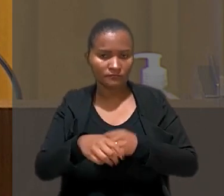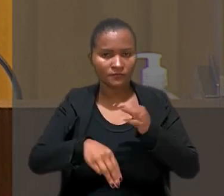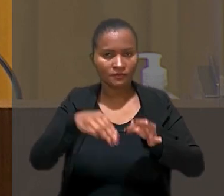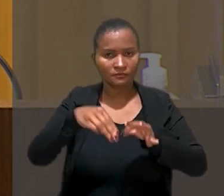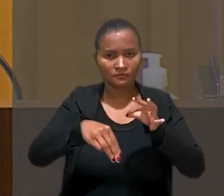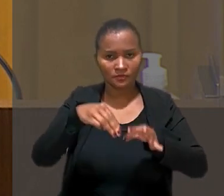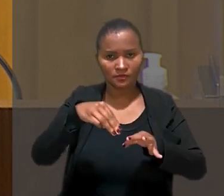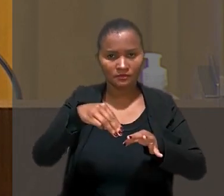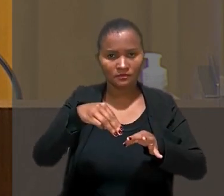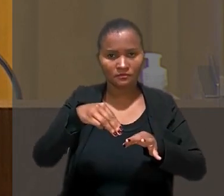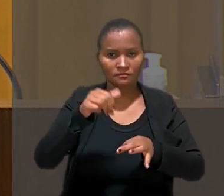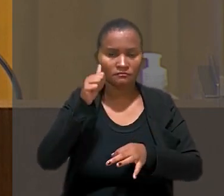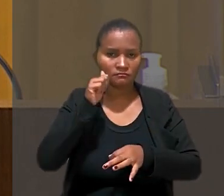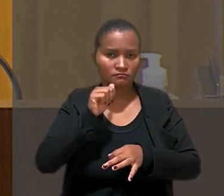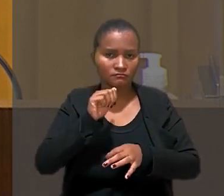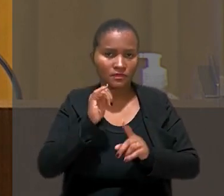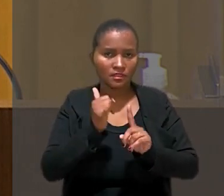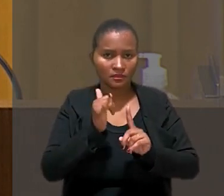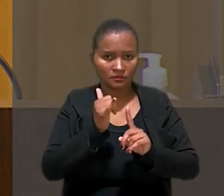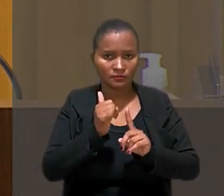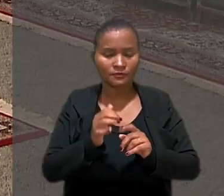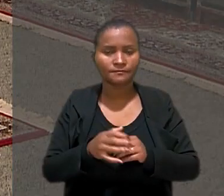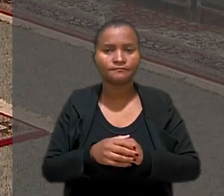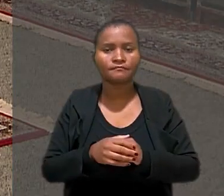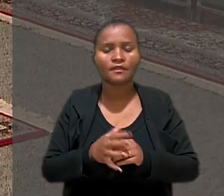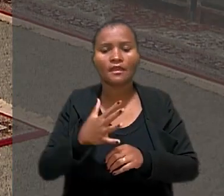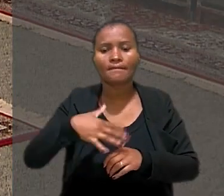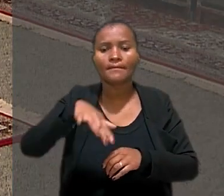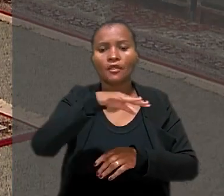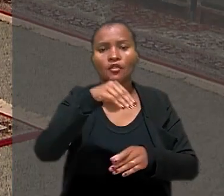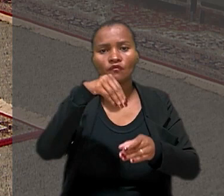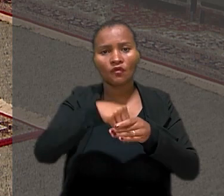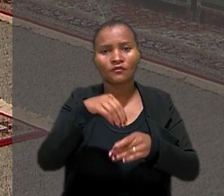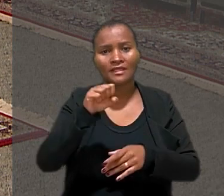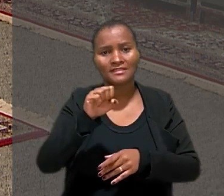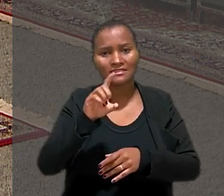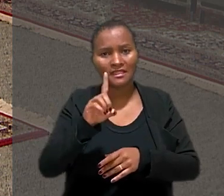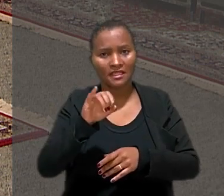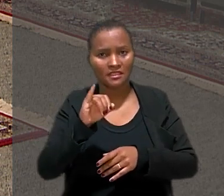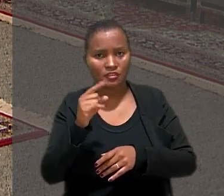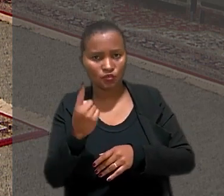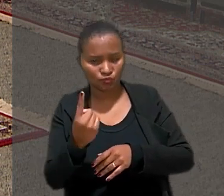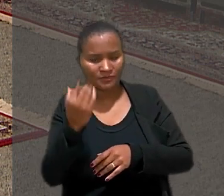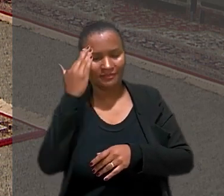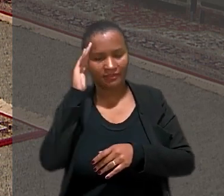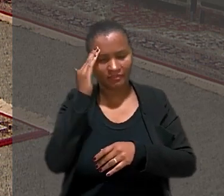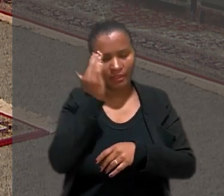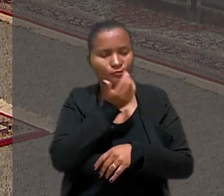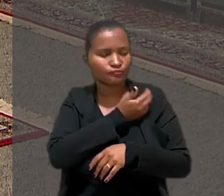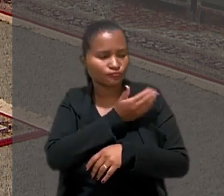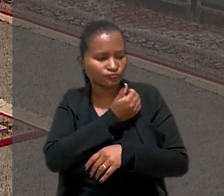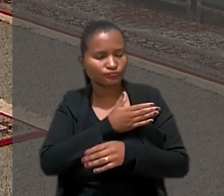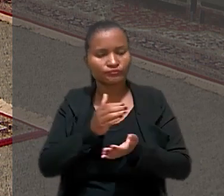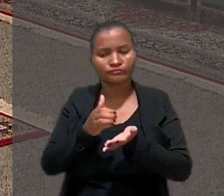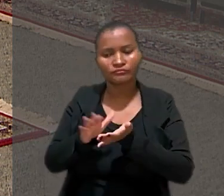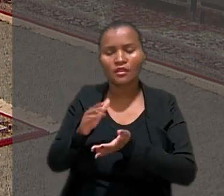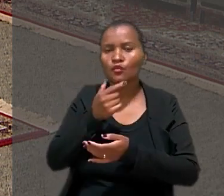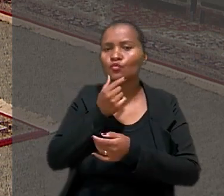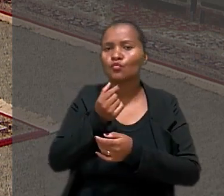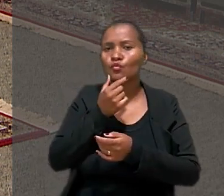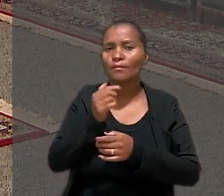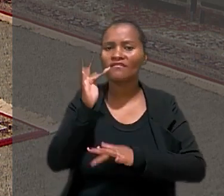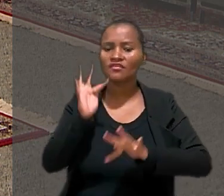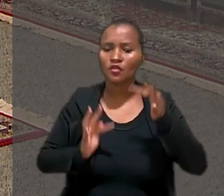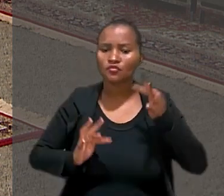eminente ministra relatora. Por maioria de votos, a SDI1 considerou discriminatória a dispensa